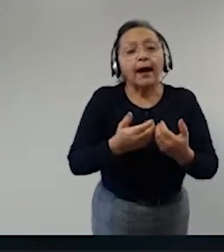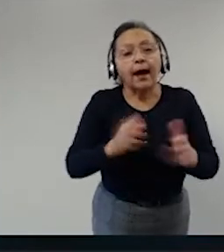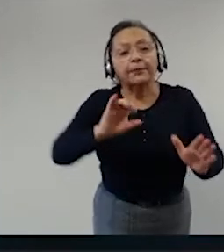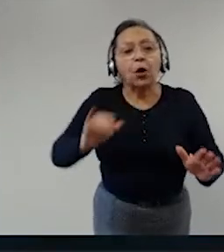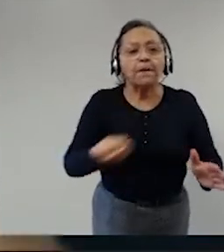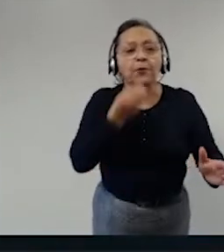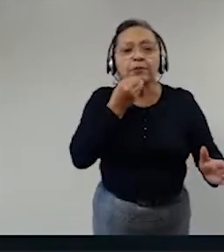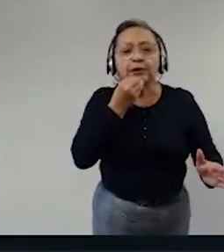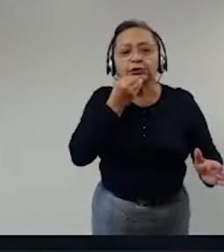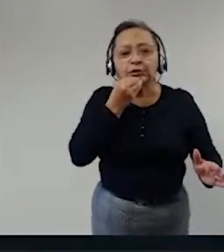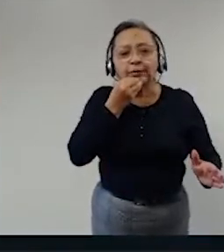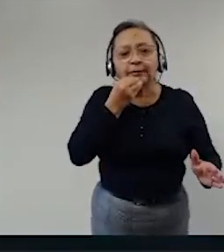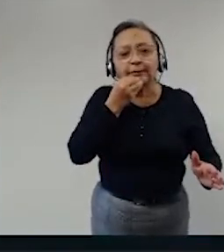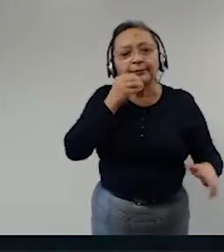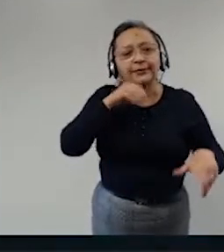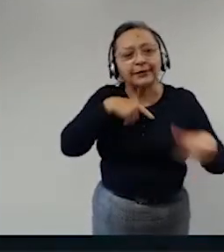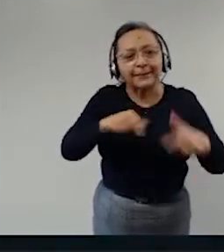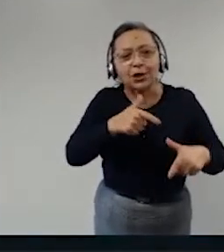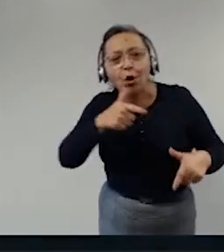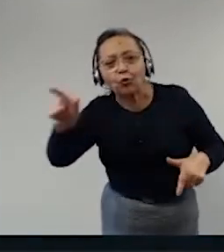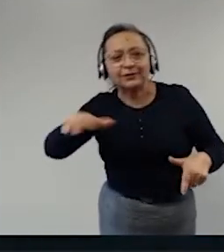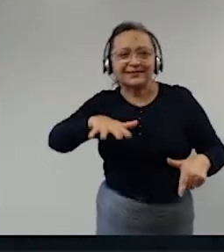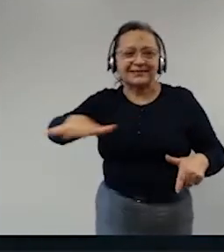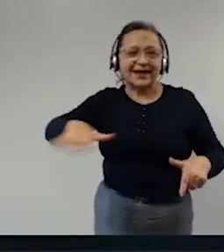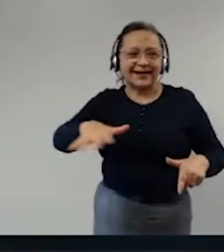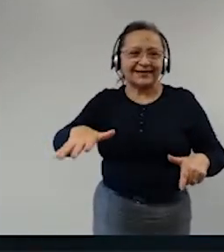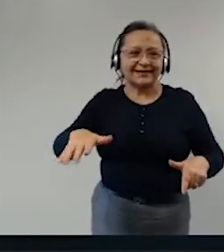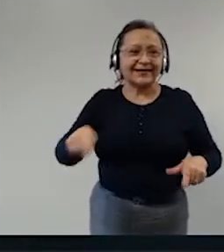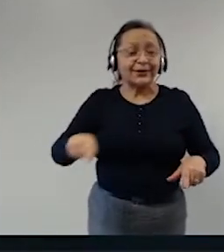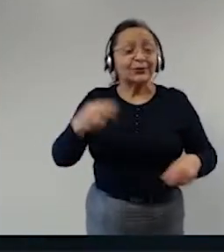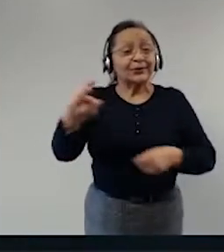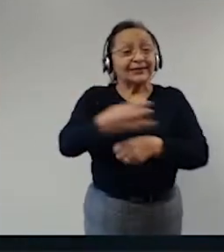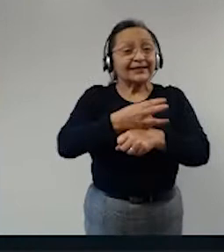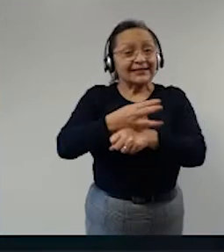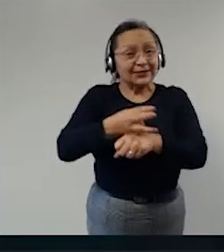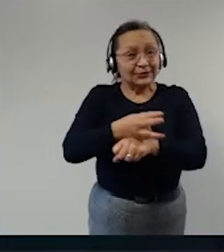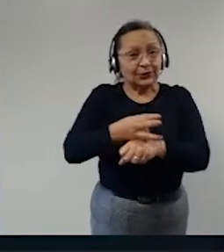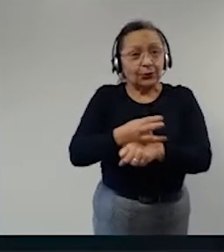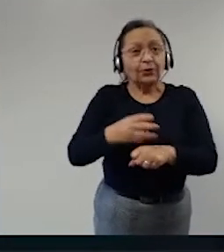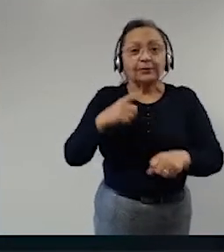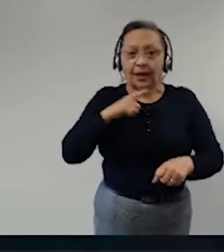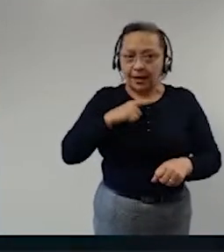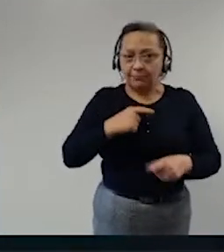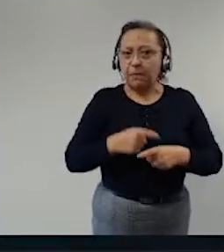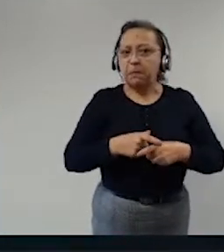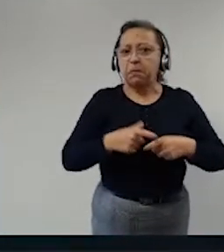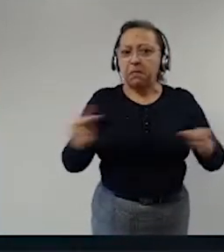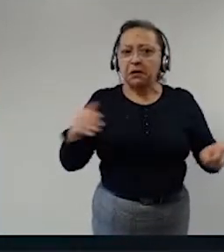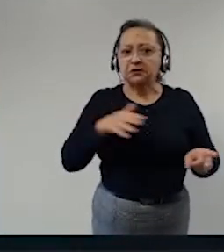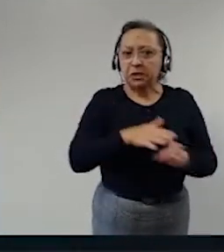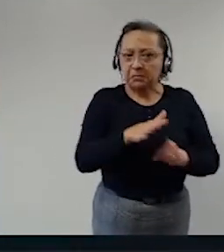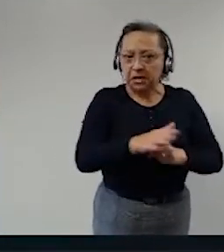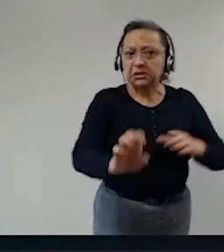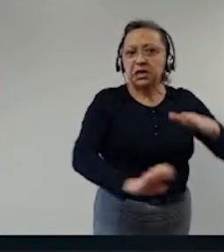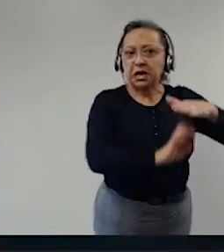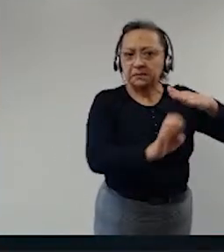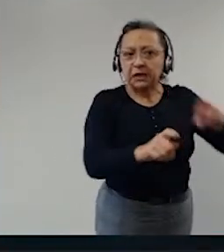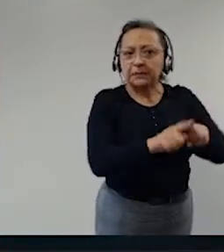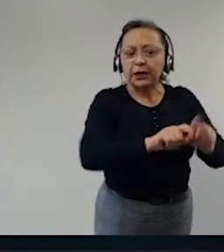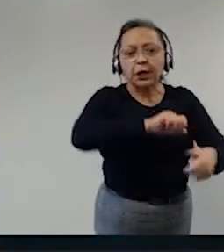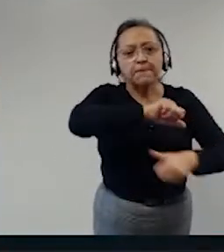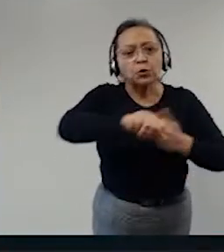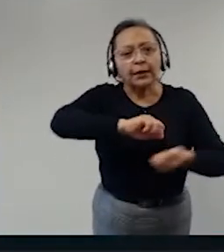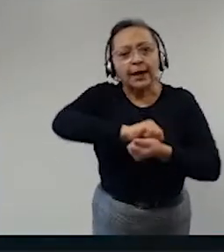de atuação em outras áreas. E o terceiro setor, ele traz essa grande demanda. As empresas também que mudam sua forma